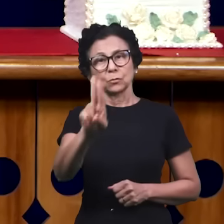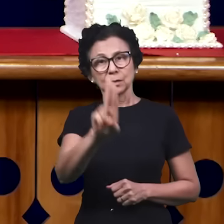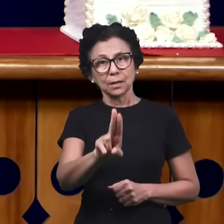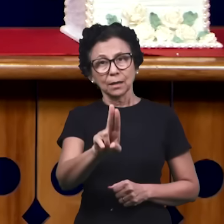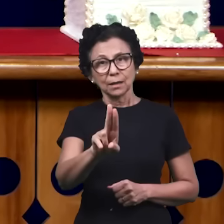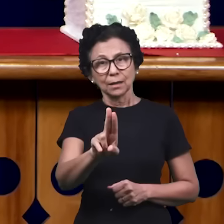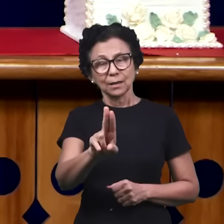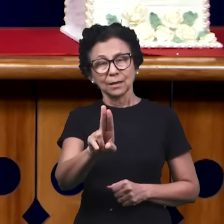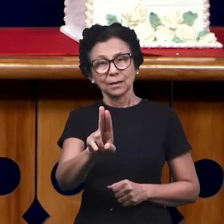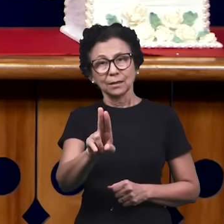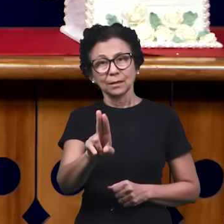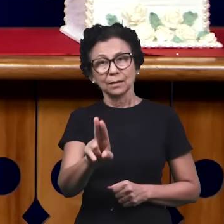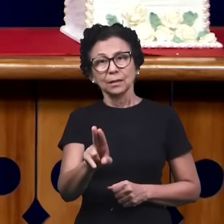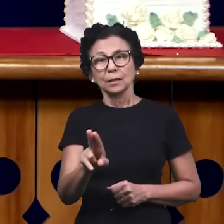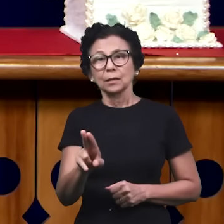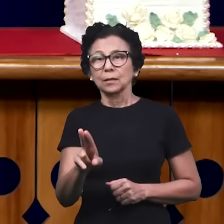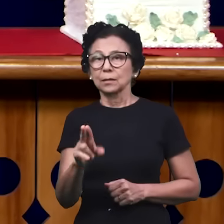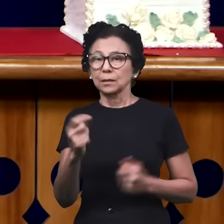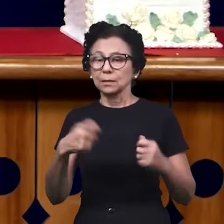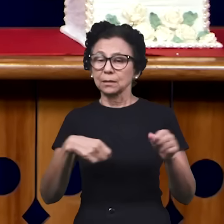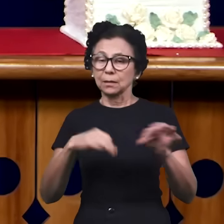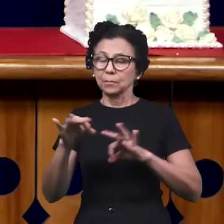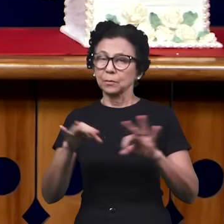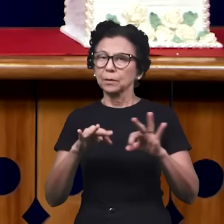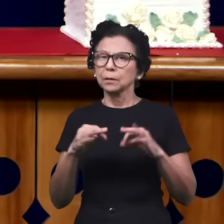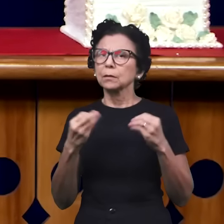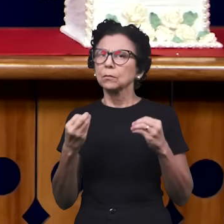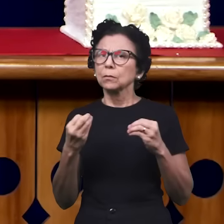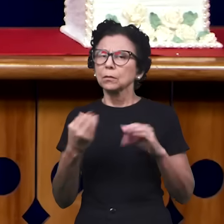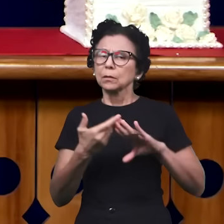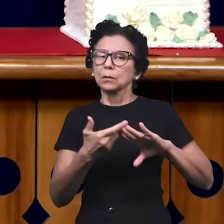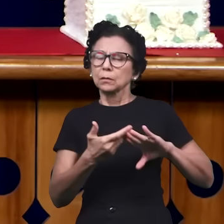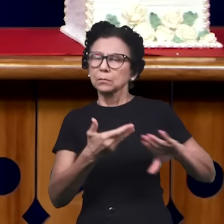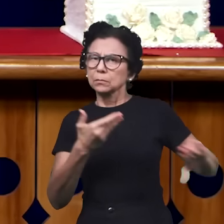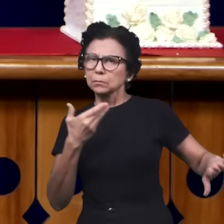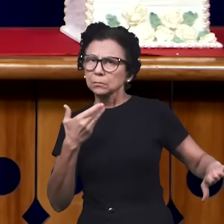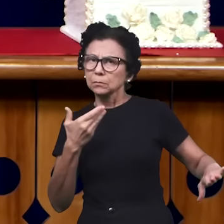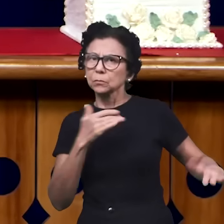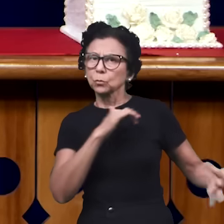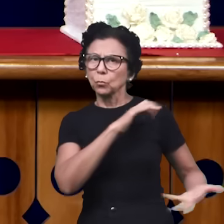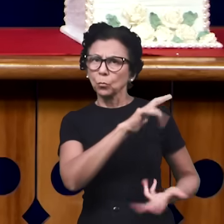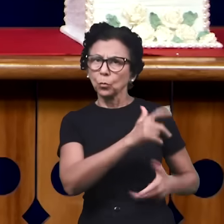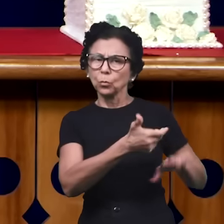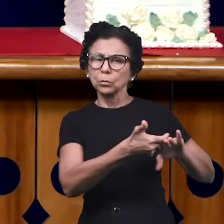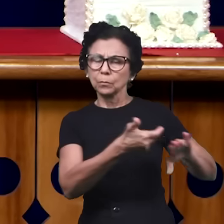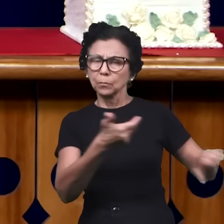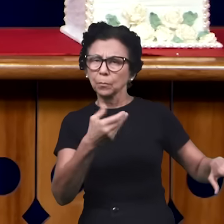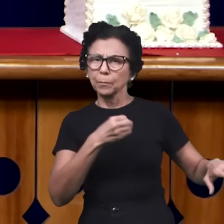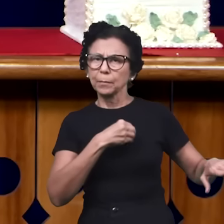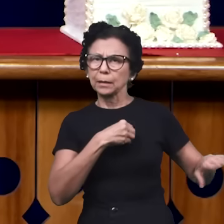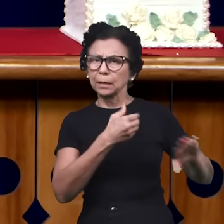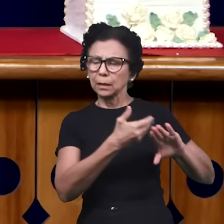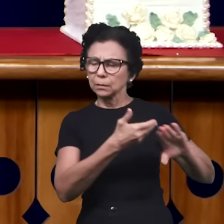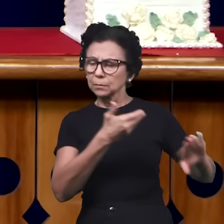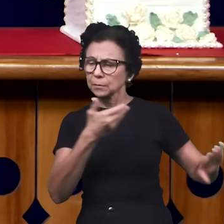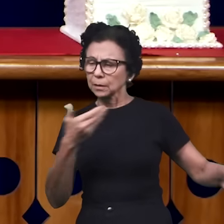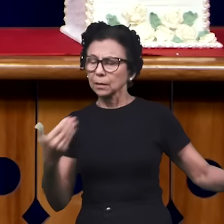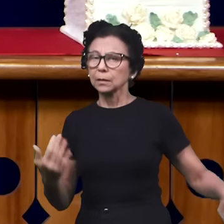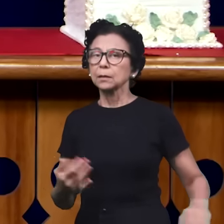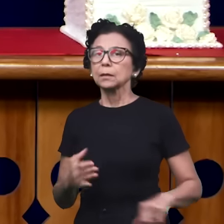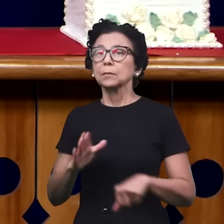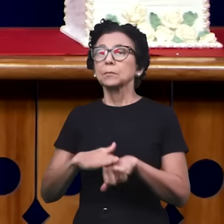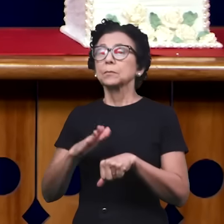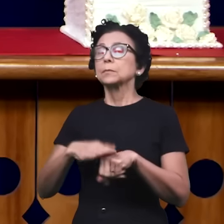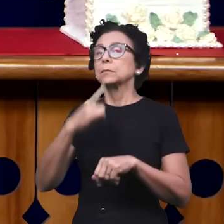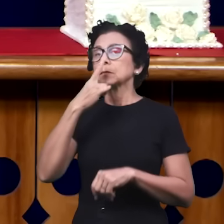preparo? Em santificação. À medida que nós nos santificamos, nós nos aproximamos mais do Espírito Santo e o